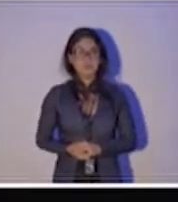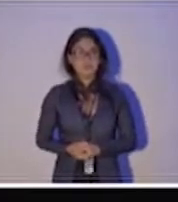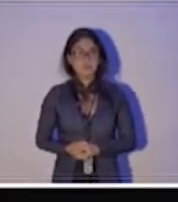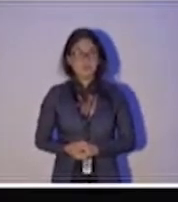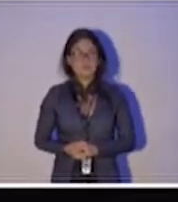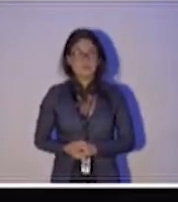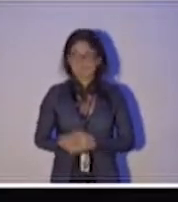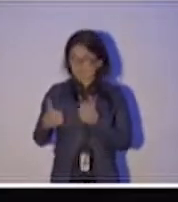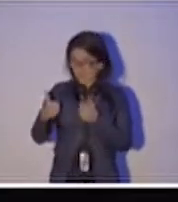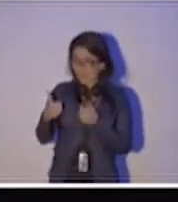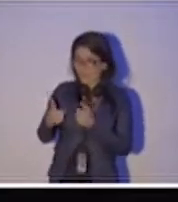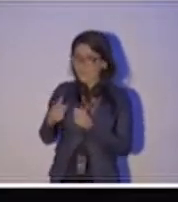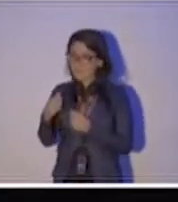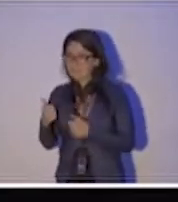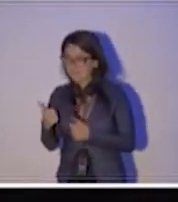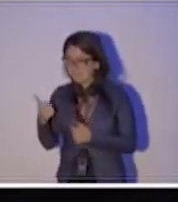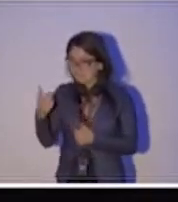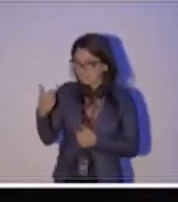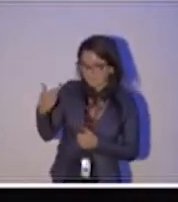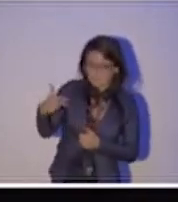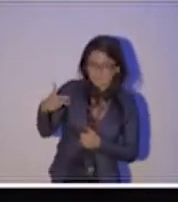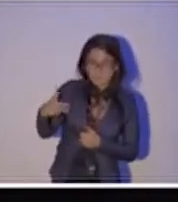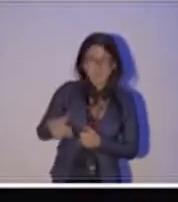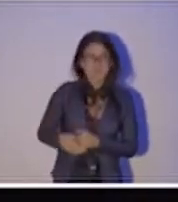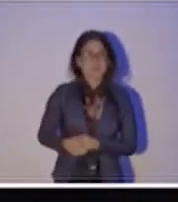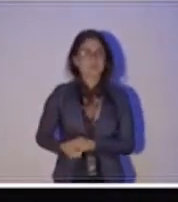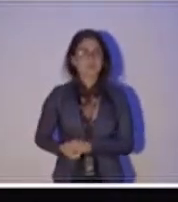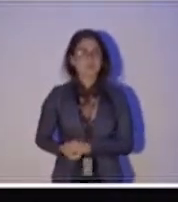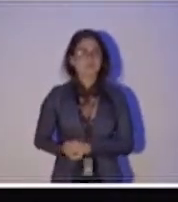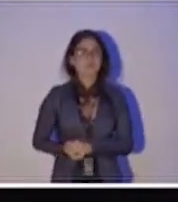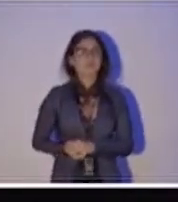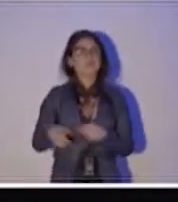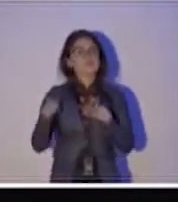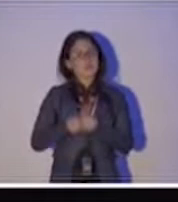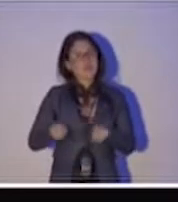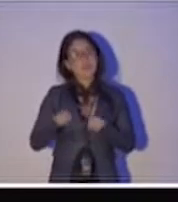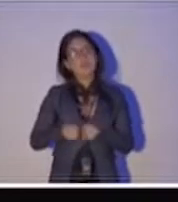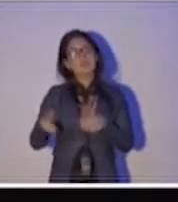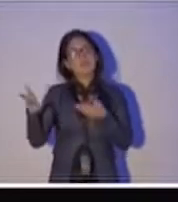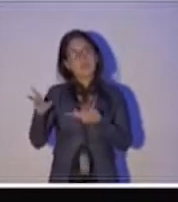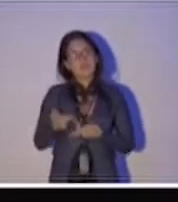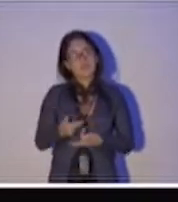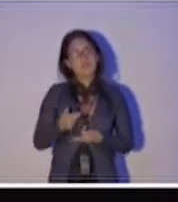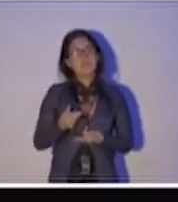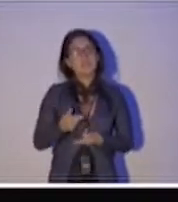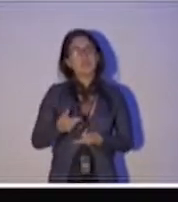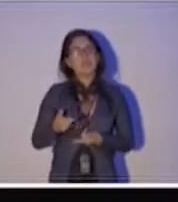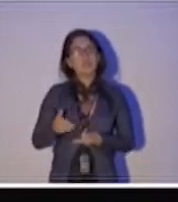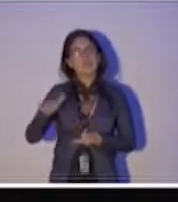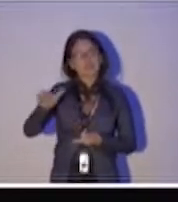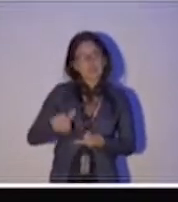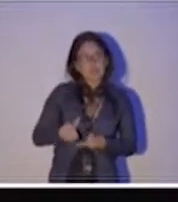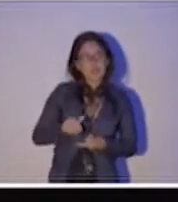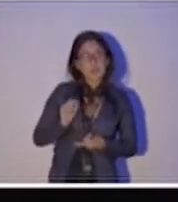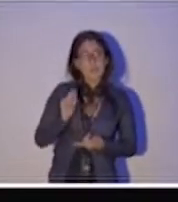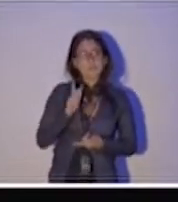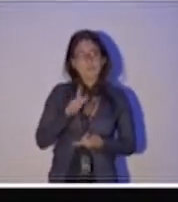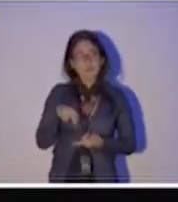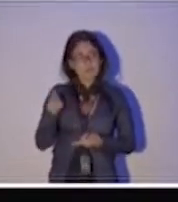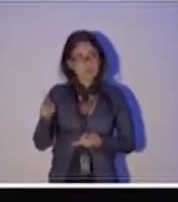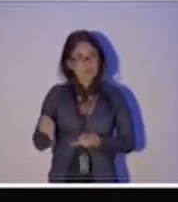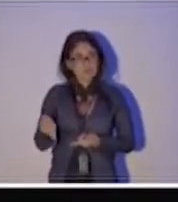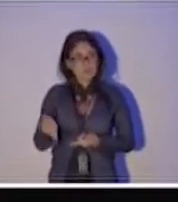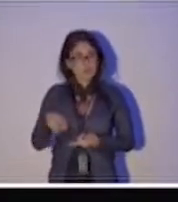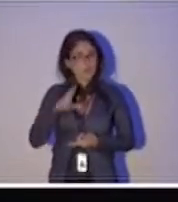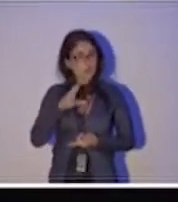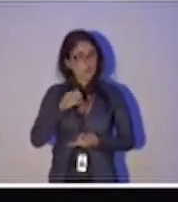Beleza? Nossa. E para acompanhar eles também, eu chamo para compor este painel o professor